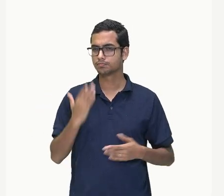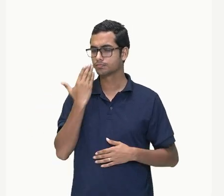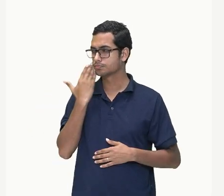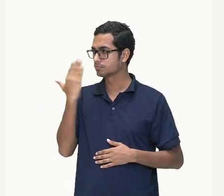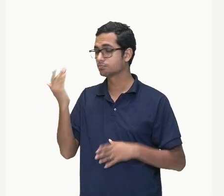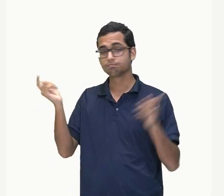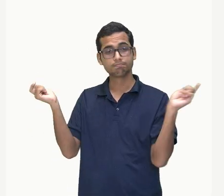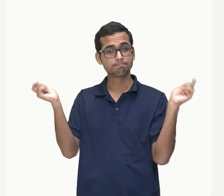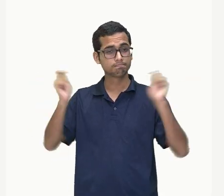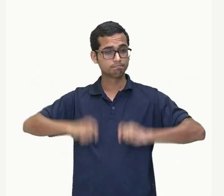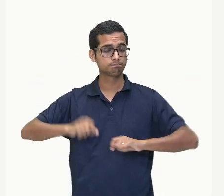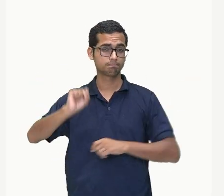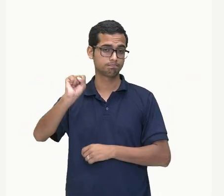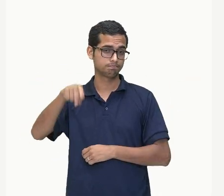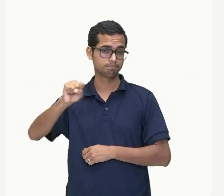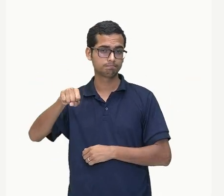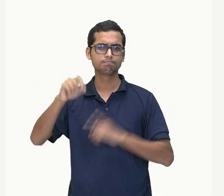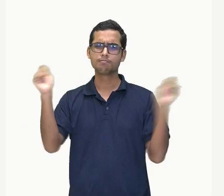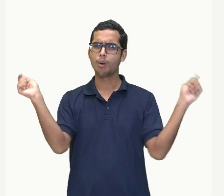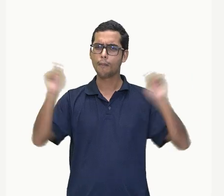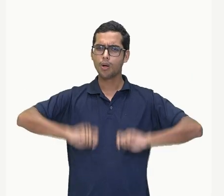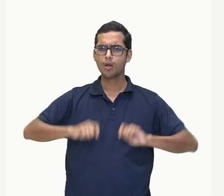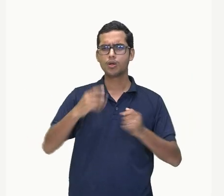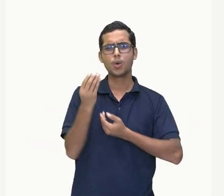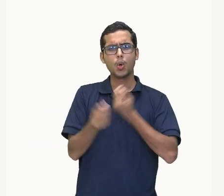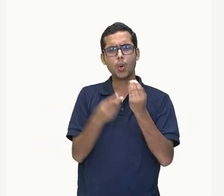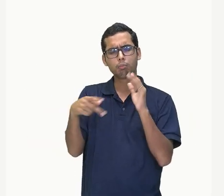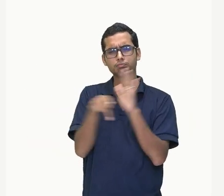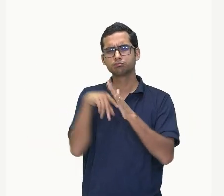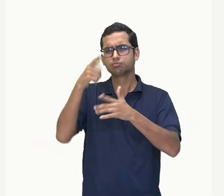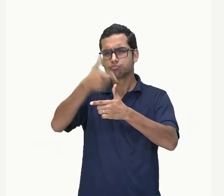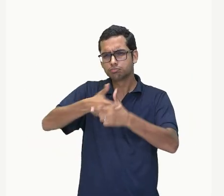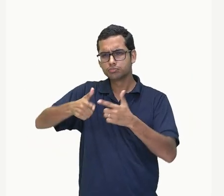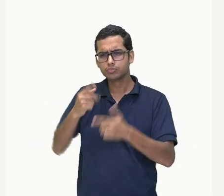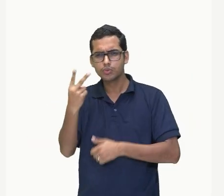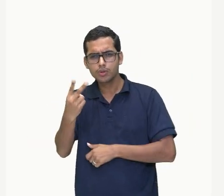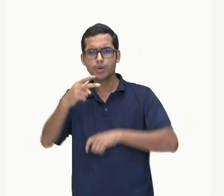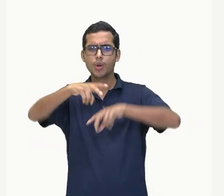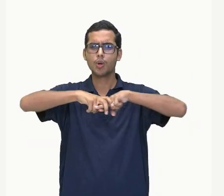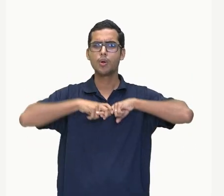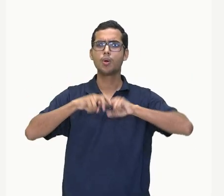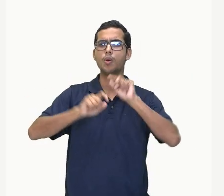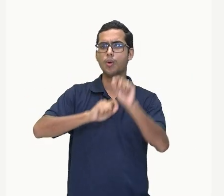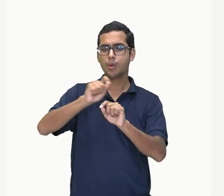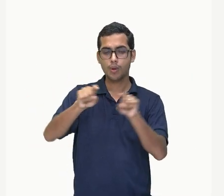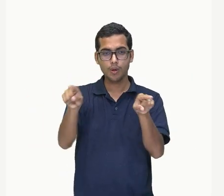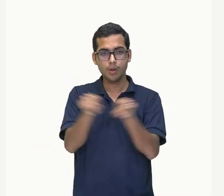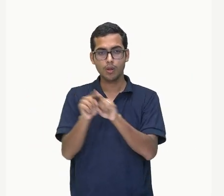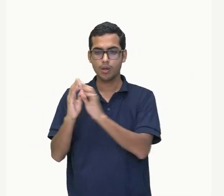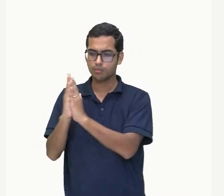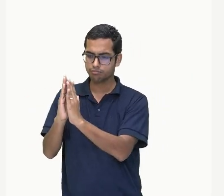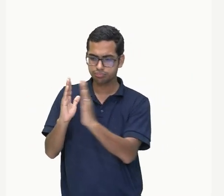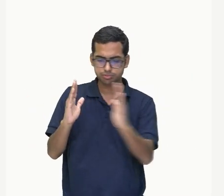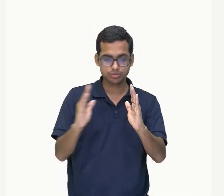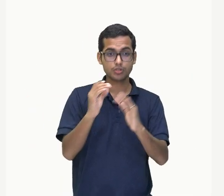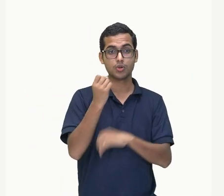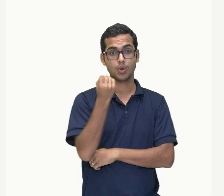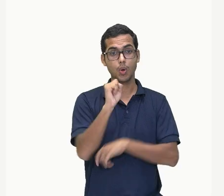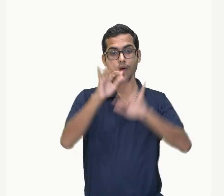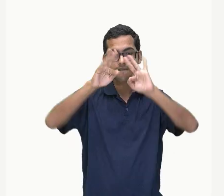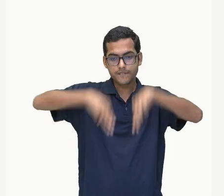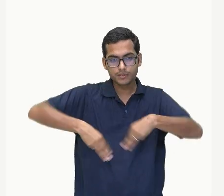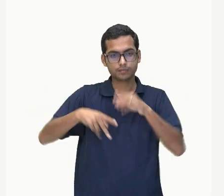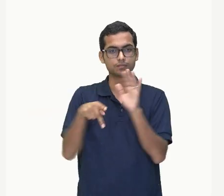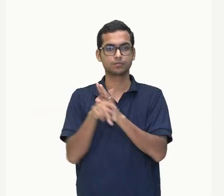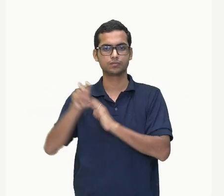Claro que sim, tá? Por que ele é divisível por 2? Porque ele termina em 8. Se ele termina em